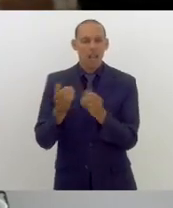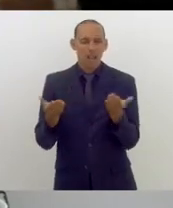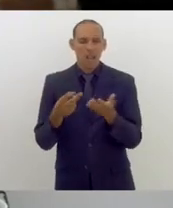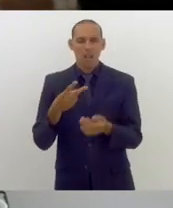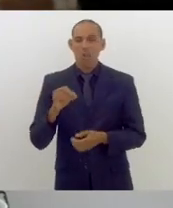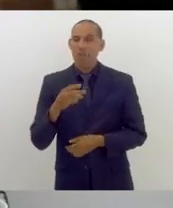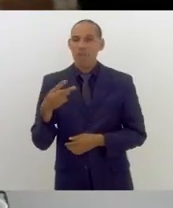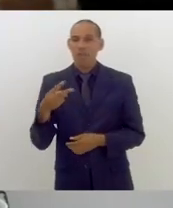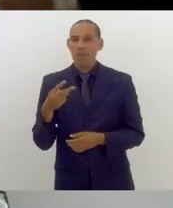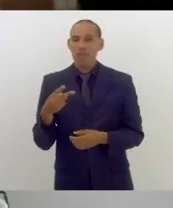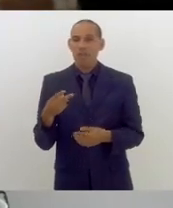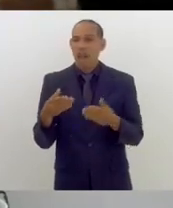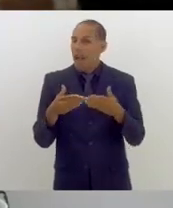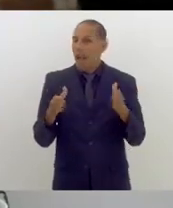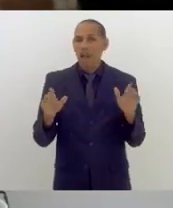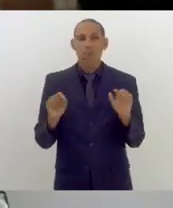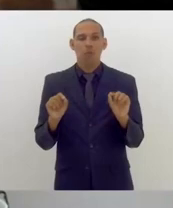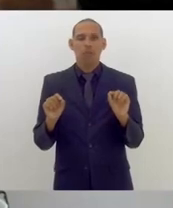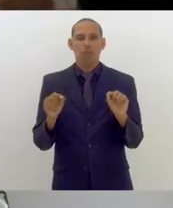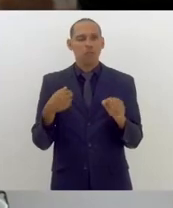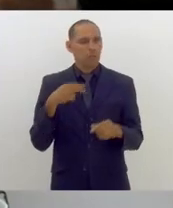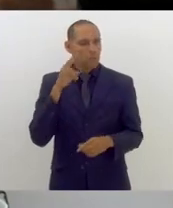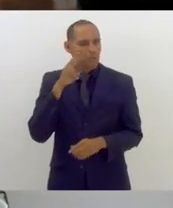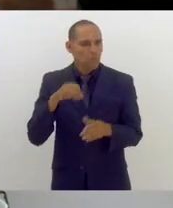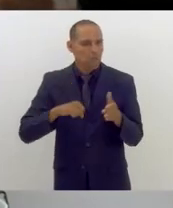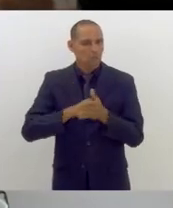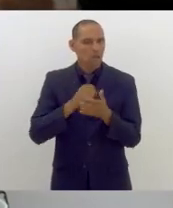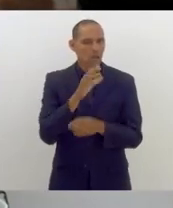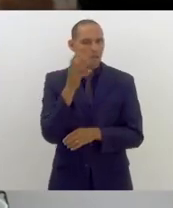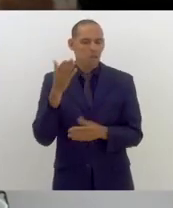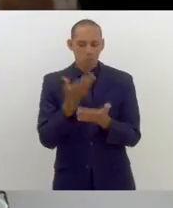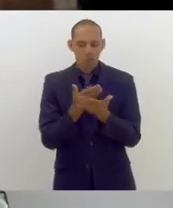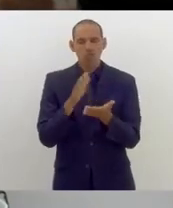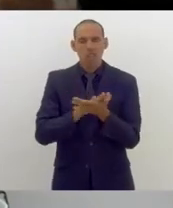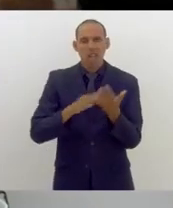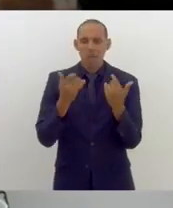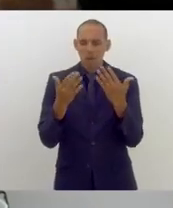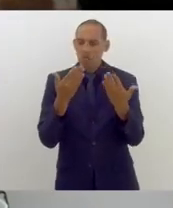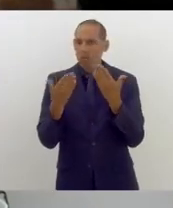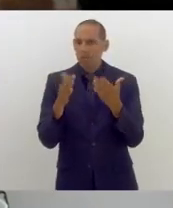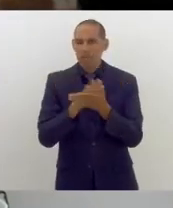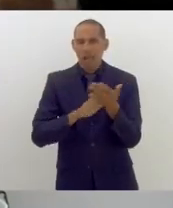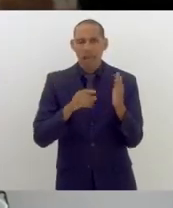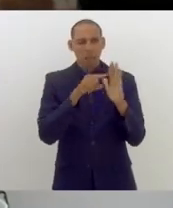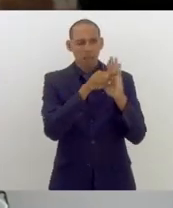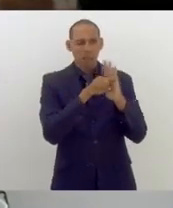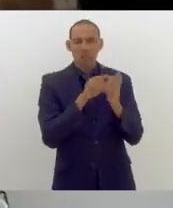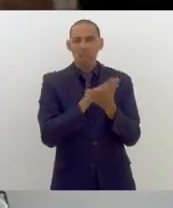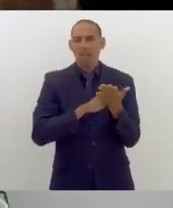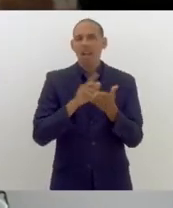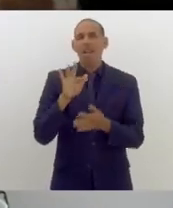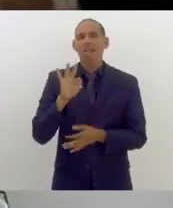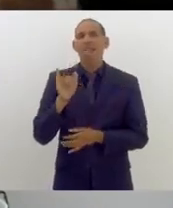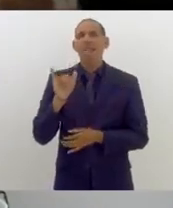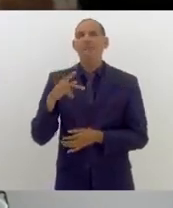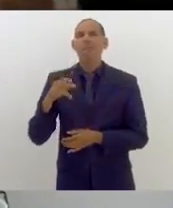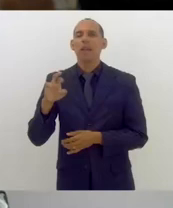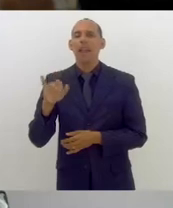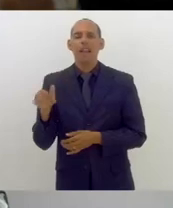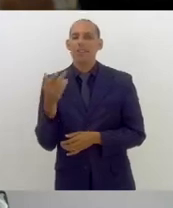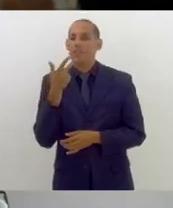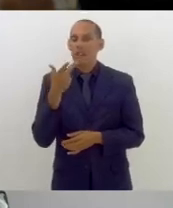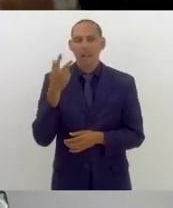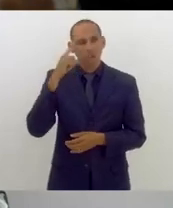de querer visitar porque não fez isso de impacto ambiental não fez a audiência pública no consultor ninguém a cidade diz que não tomou conhecimento